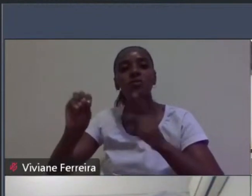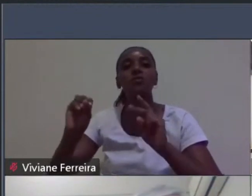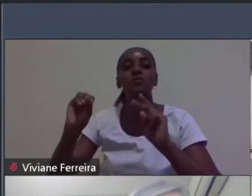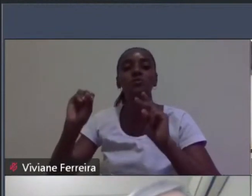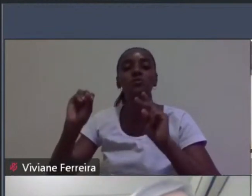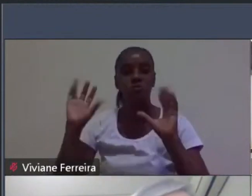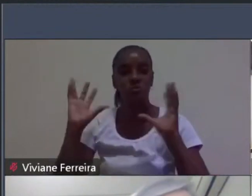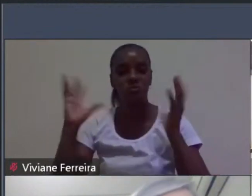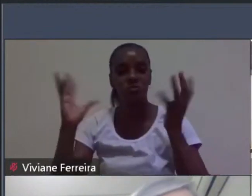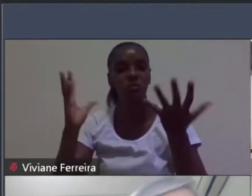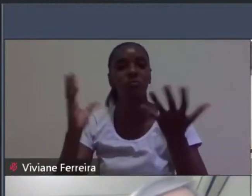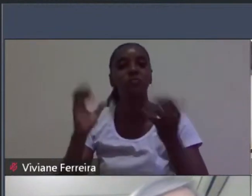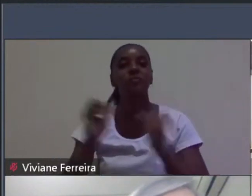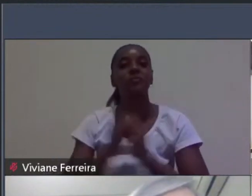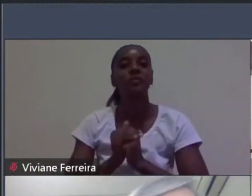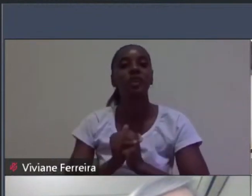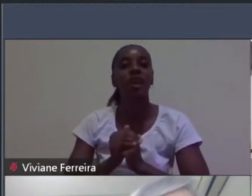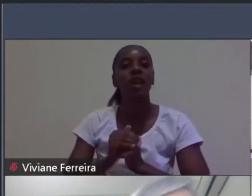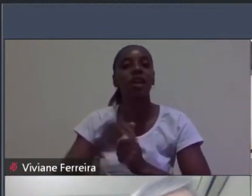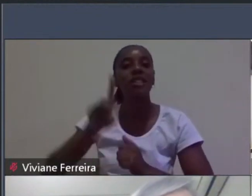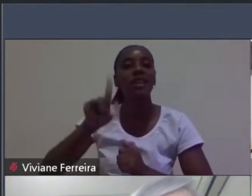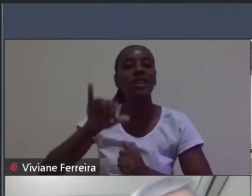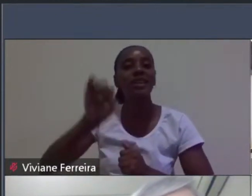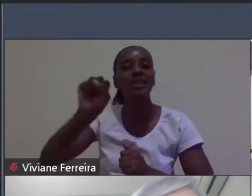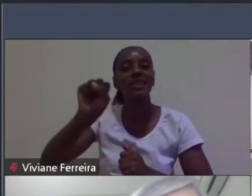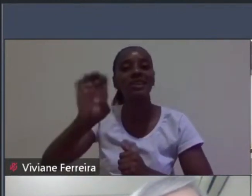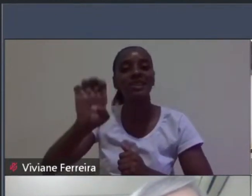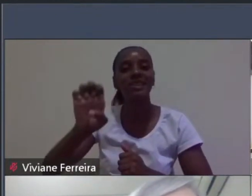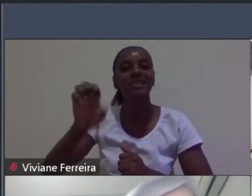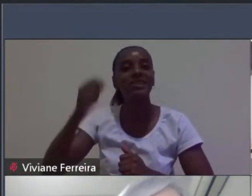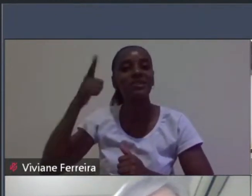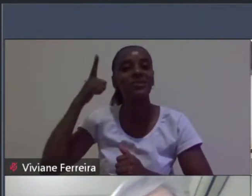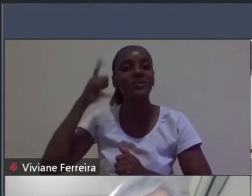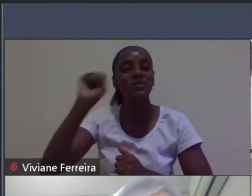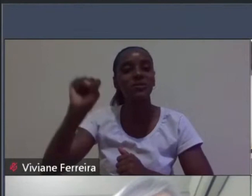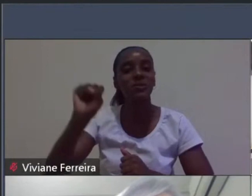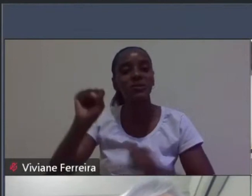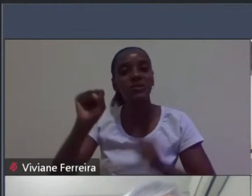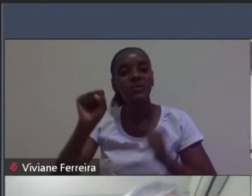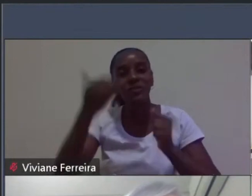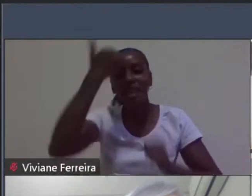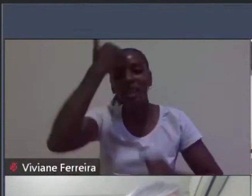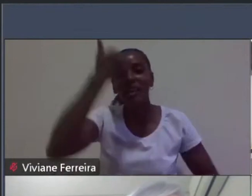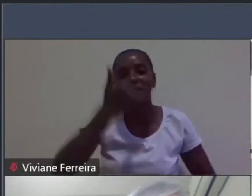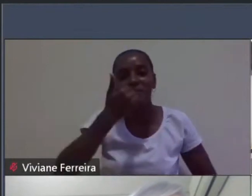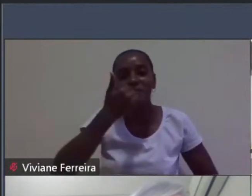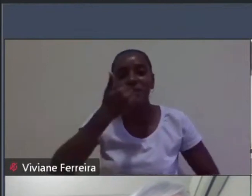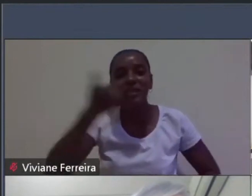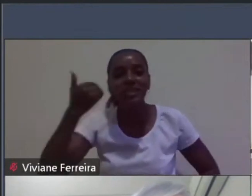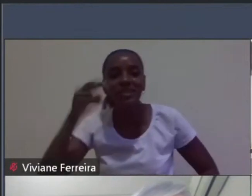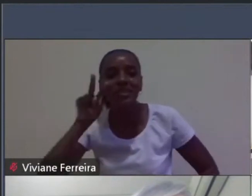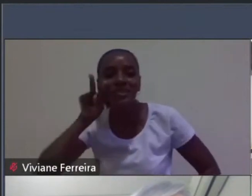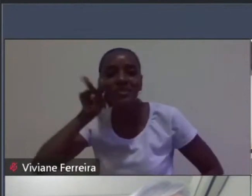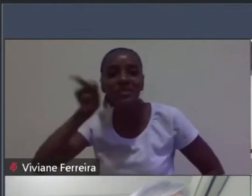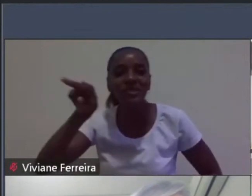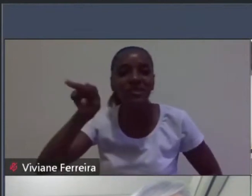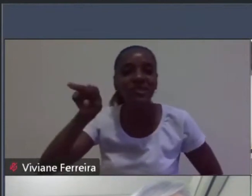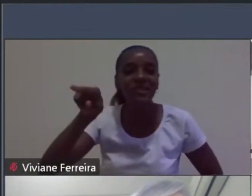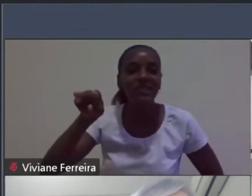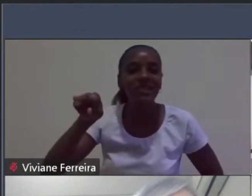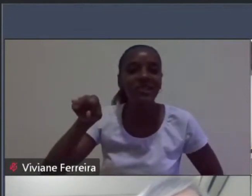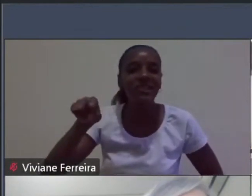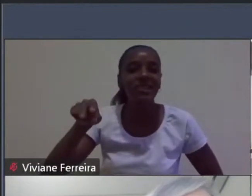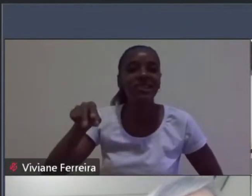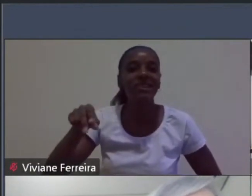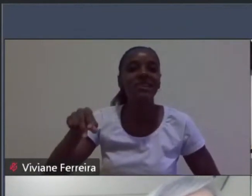agora a Deise conseguiu, a gente está te vendo, Deise, você está meio... como fala? Expressionista, consegui, né? Poxa, que